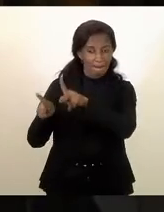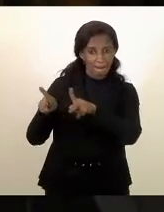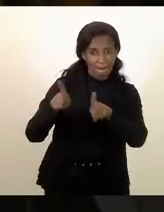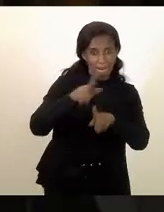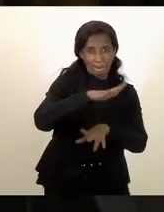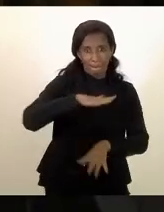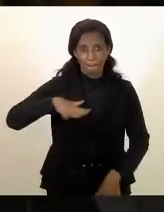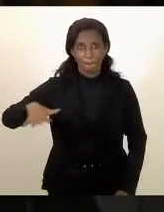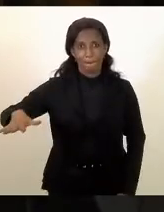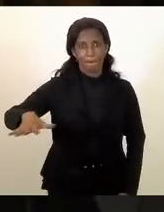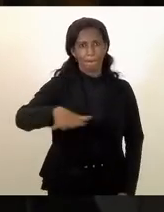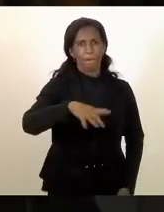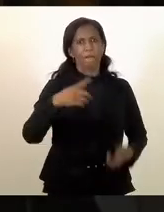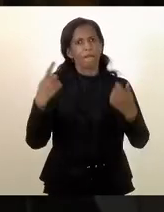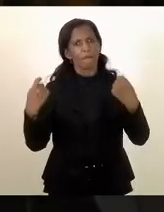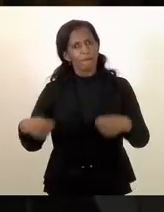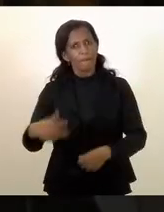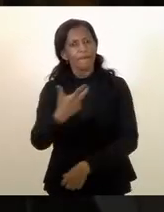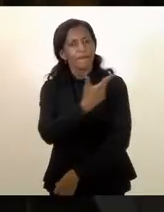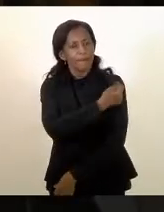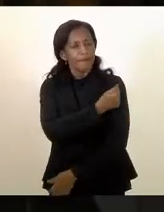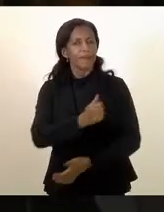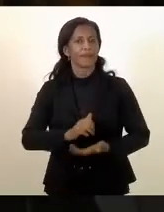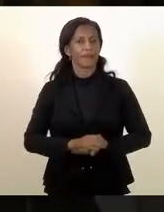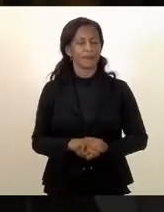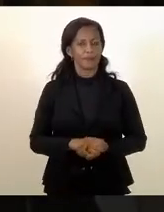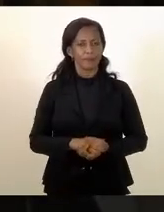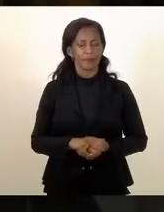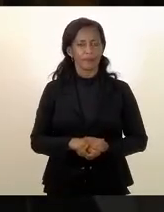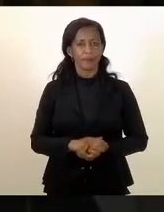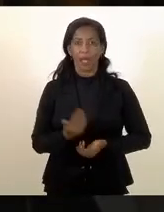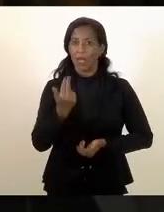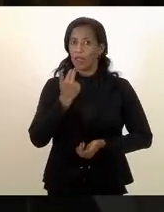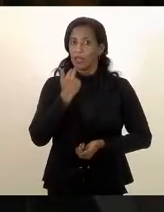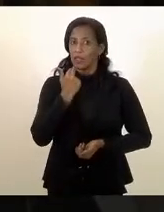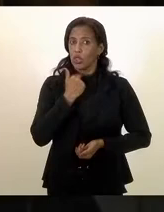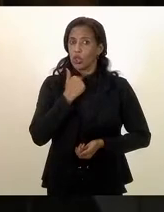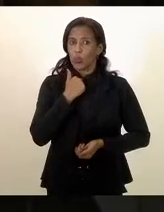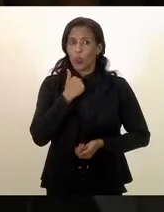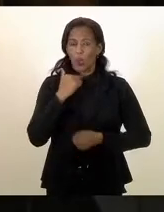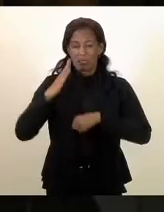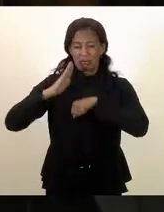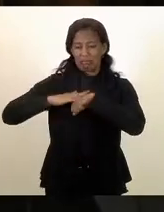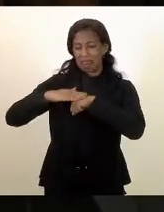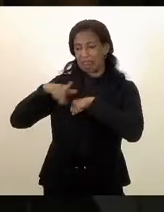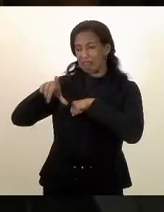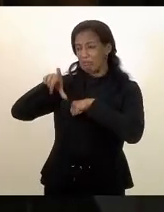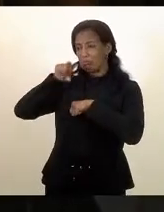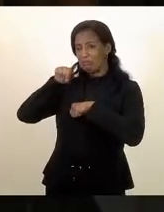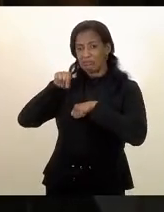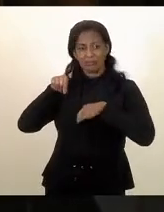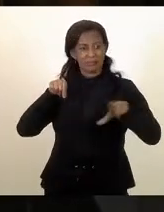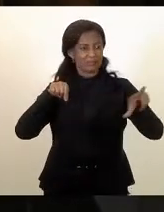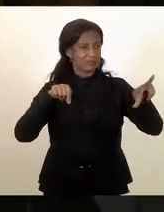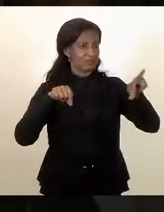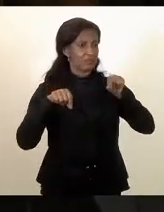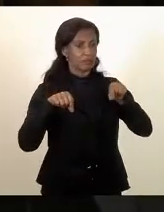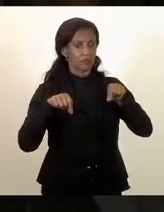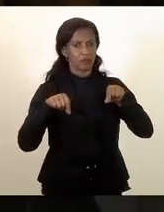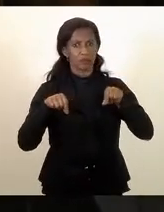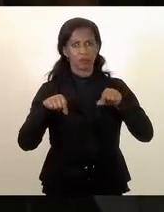tem que ser vacinado ele não pode ter escolha não é